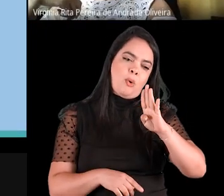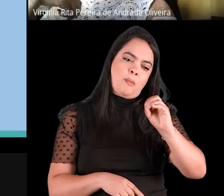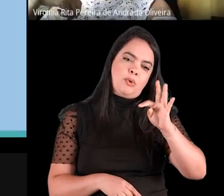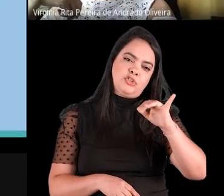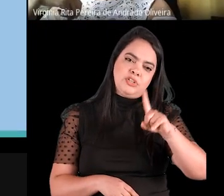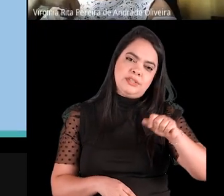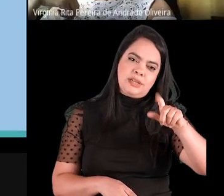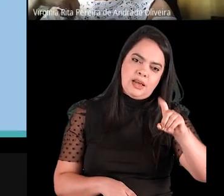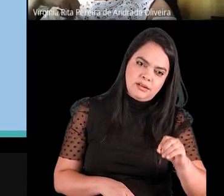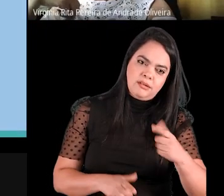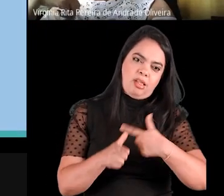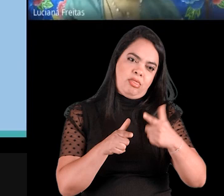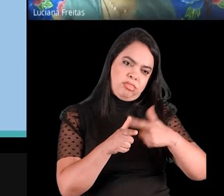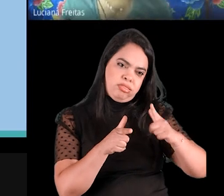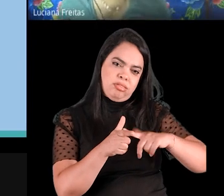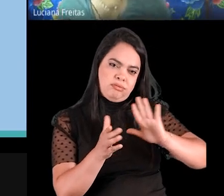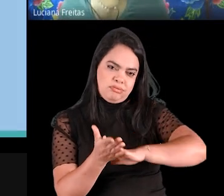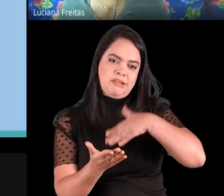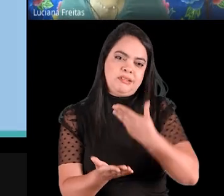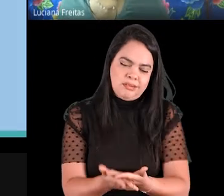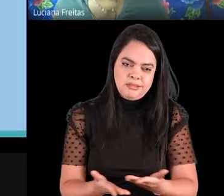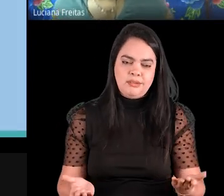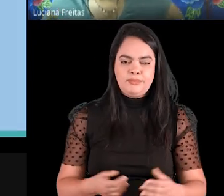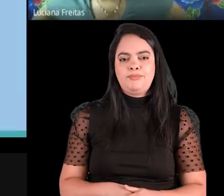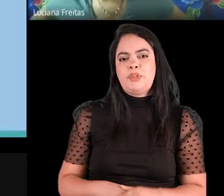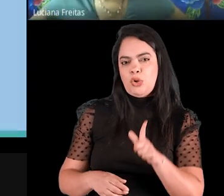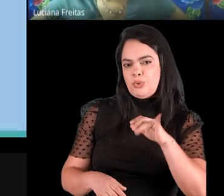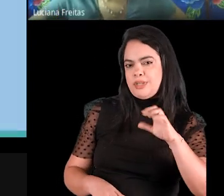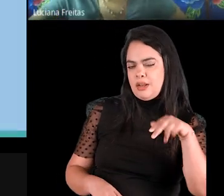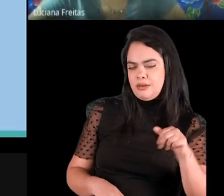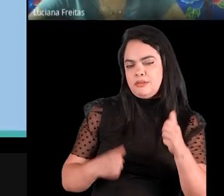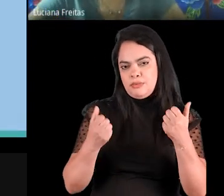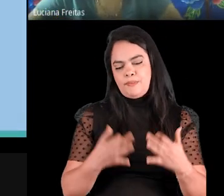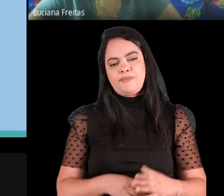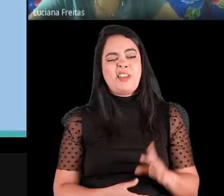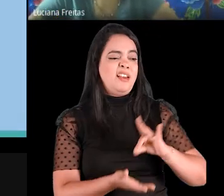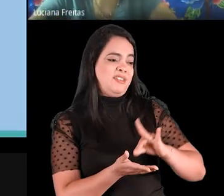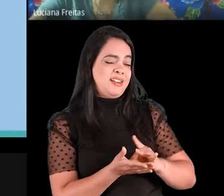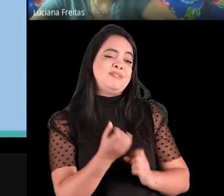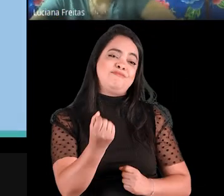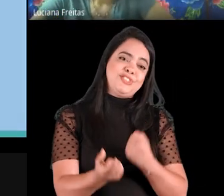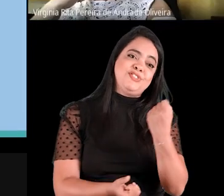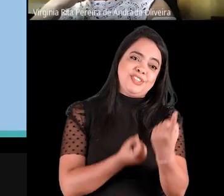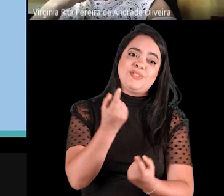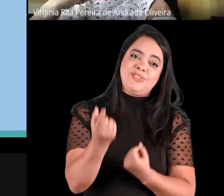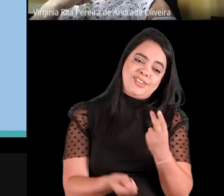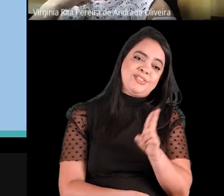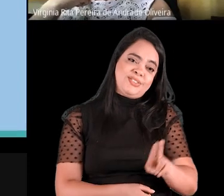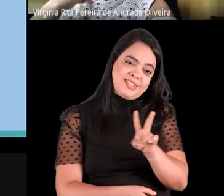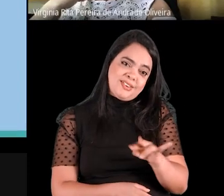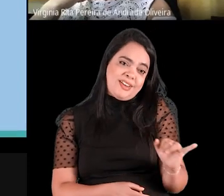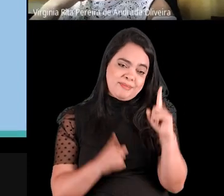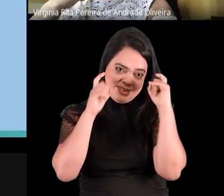Luciana chamou a atenção aí. Exato, mas que por algum momento vai ser usado, porque, né, a gente precisa. Com